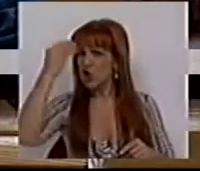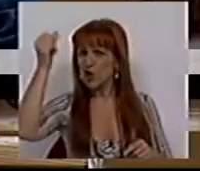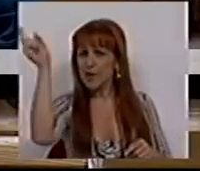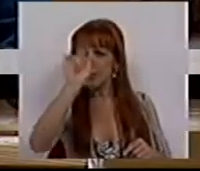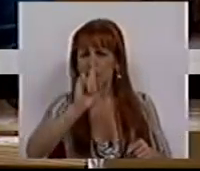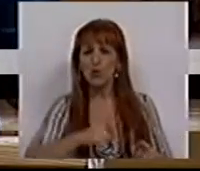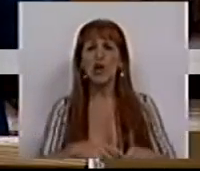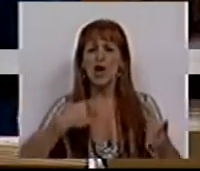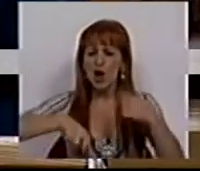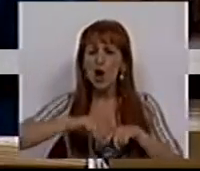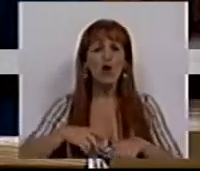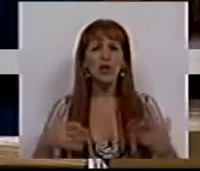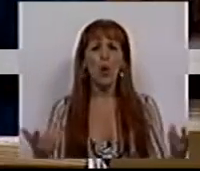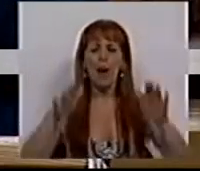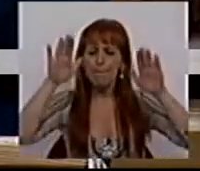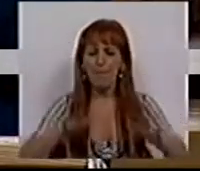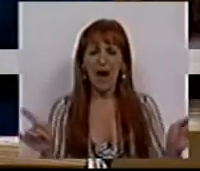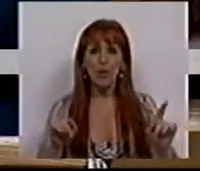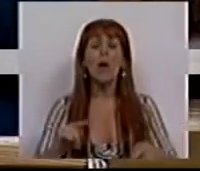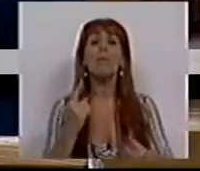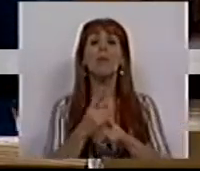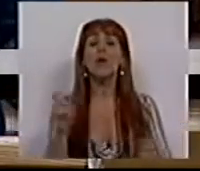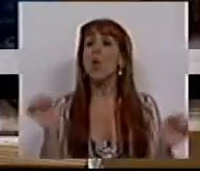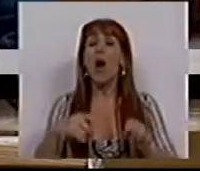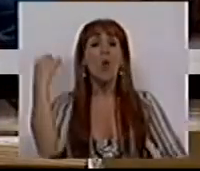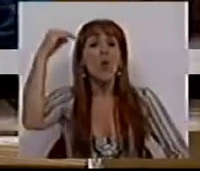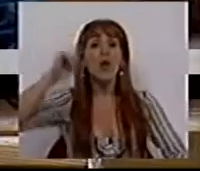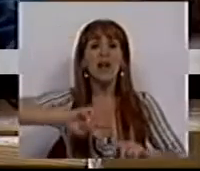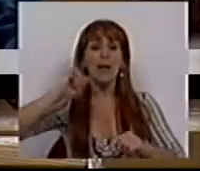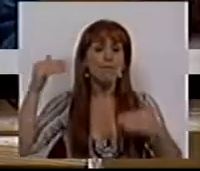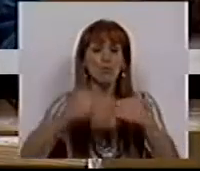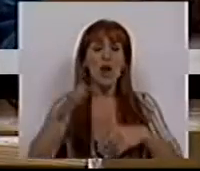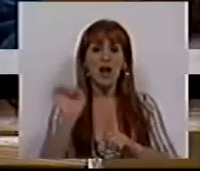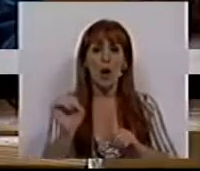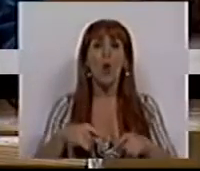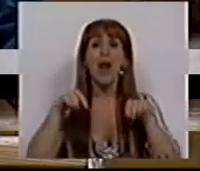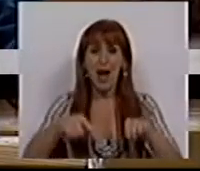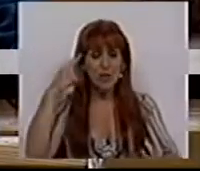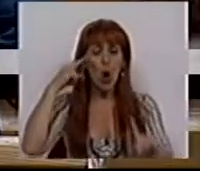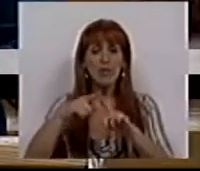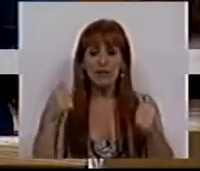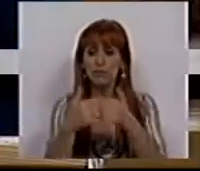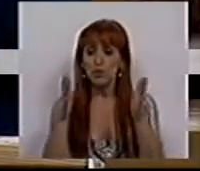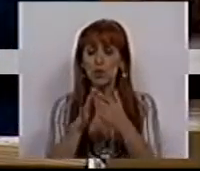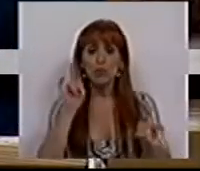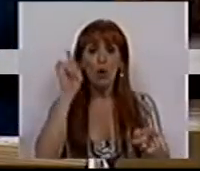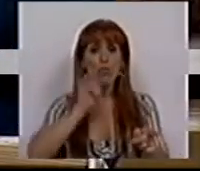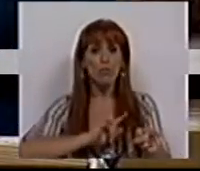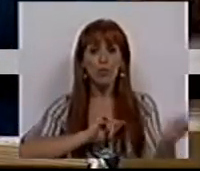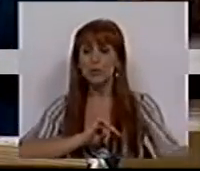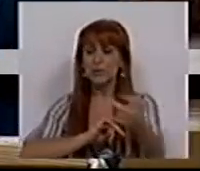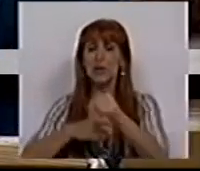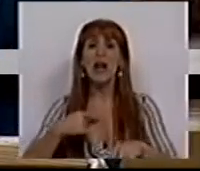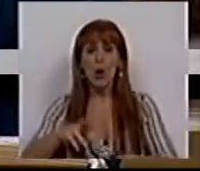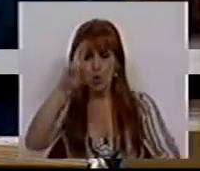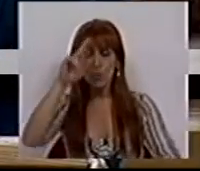esquecidas e que nós não vamos parar até que não haja uma única morte. Esse deve ser o objetivo de todas e de todos